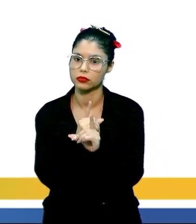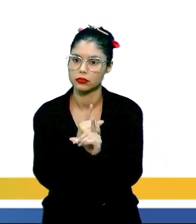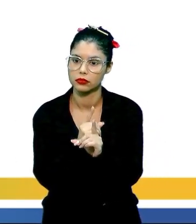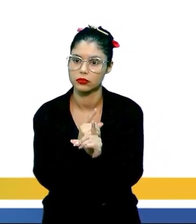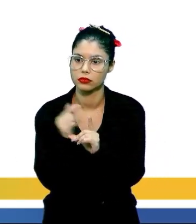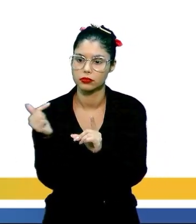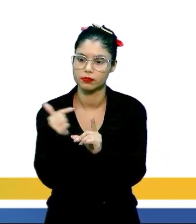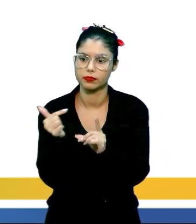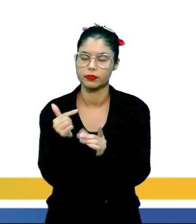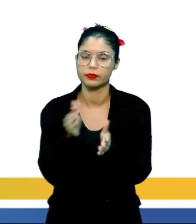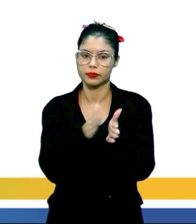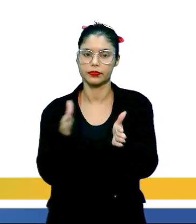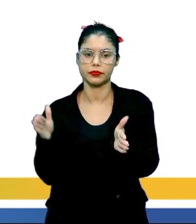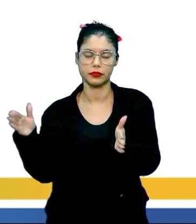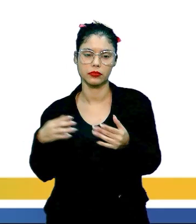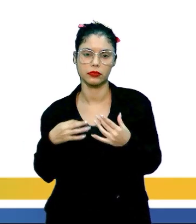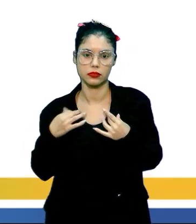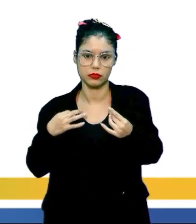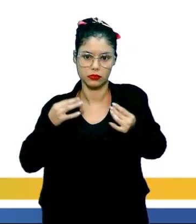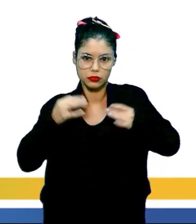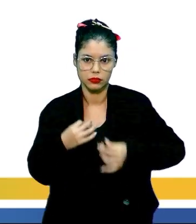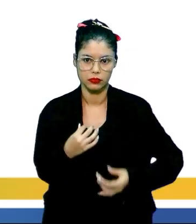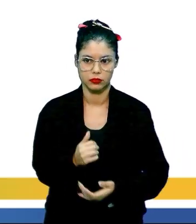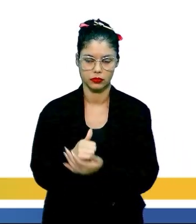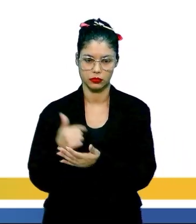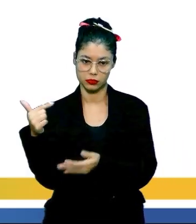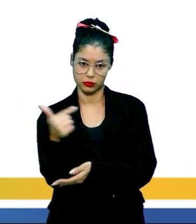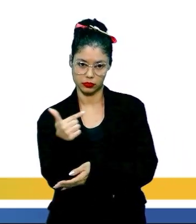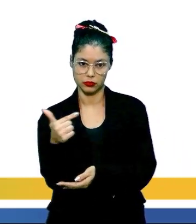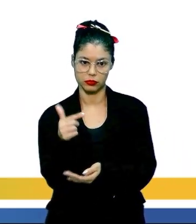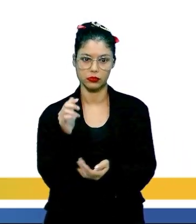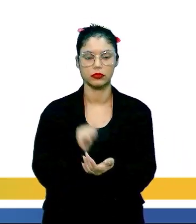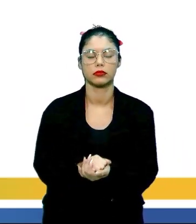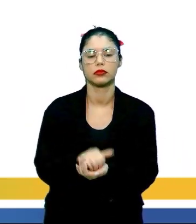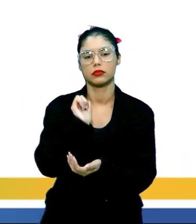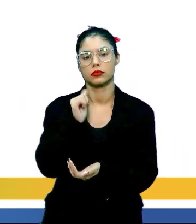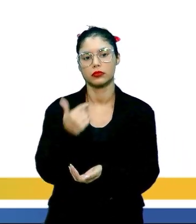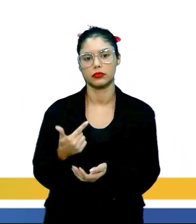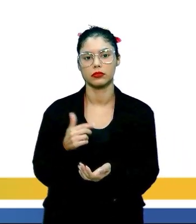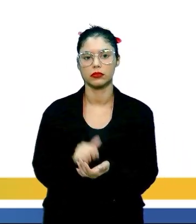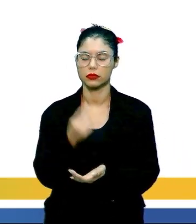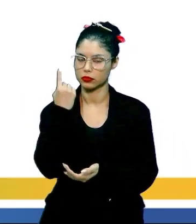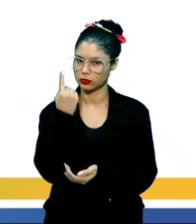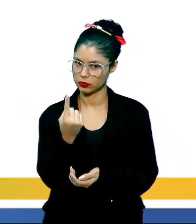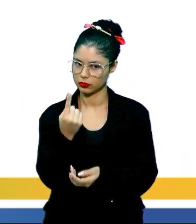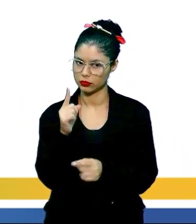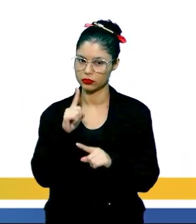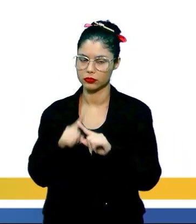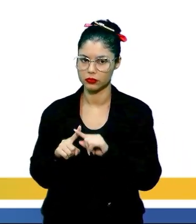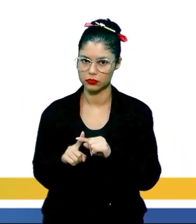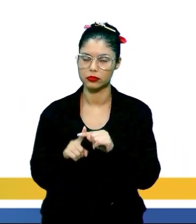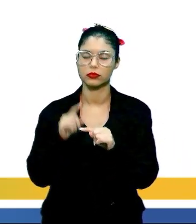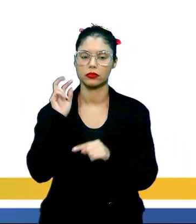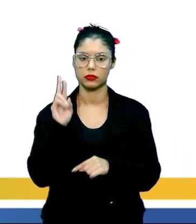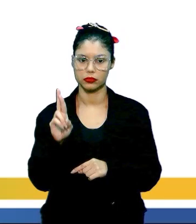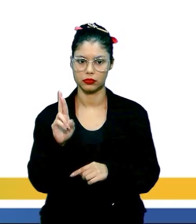o segundo termo da sequência. Como assim? A2, que é o segundo termo, é o primeiro termo mais a